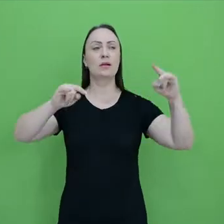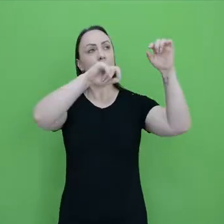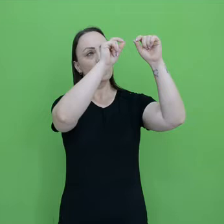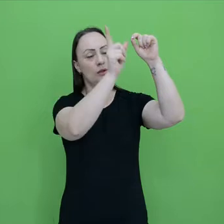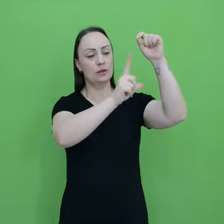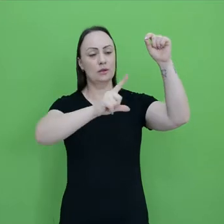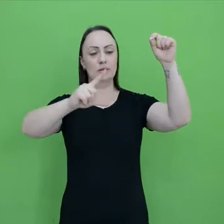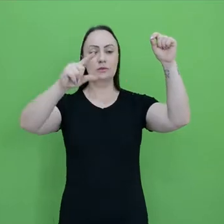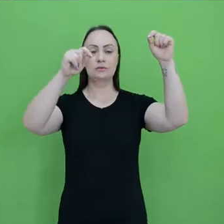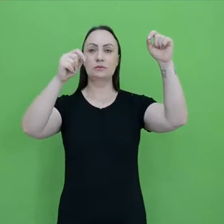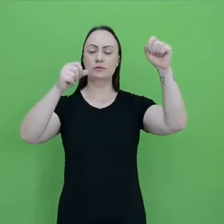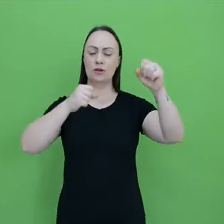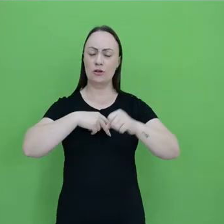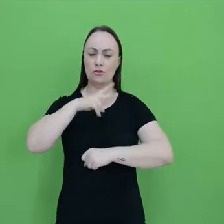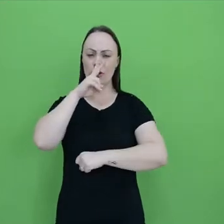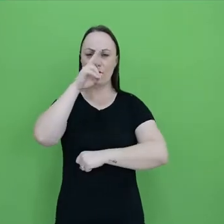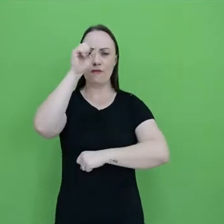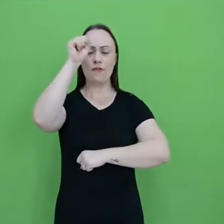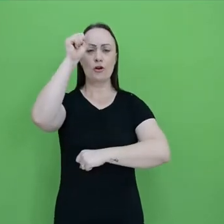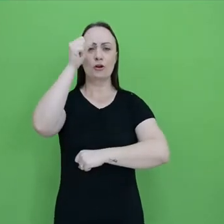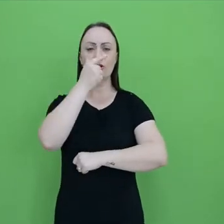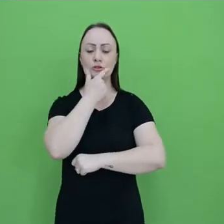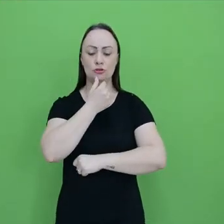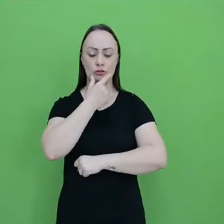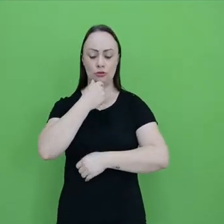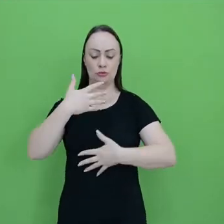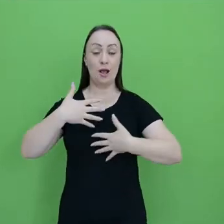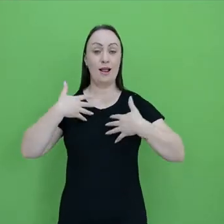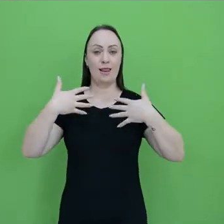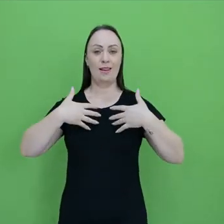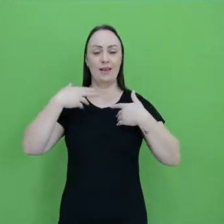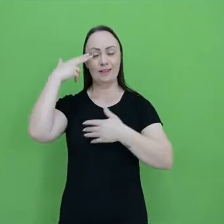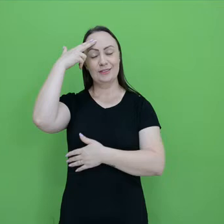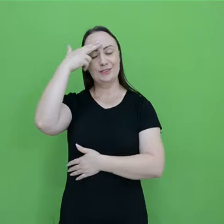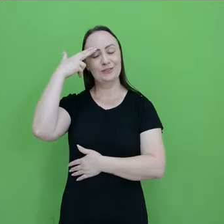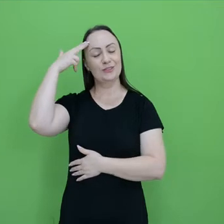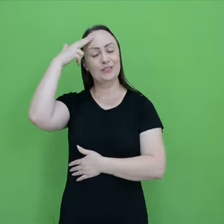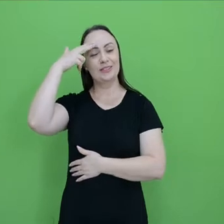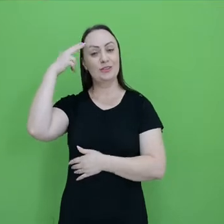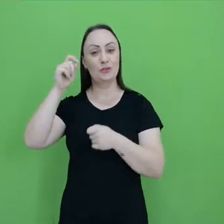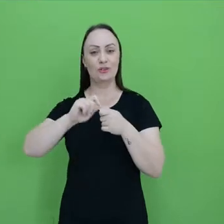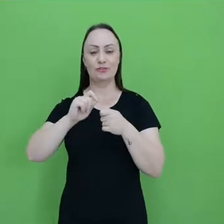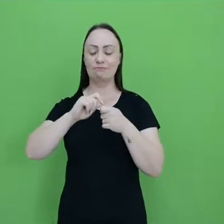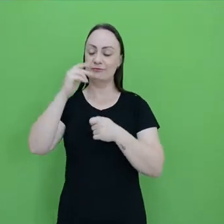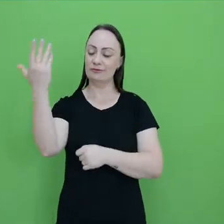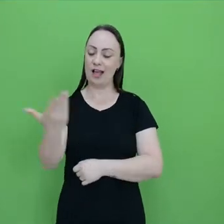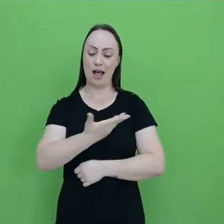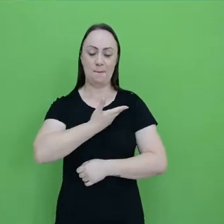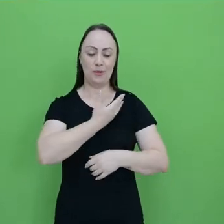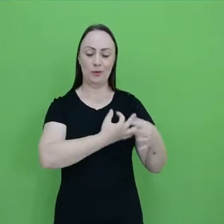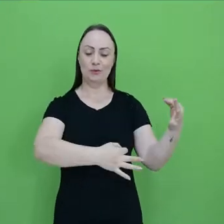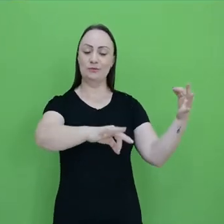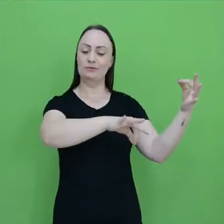de luar, cresceu forte esse menino, tão alegre e sonhador. Fez de amigo